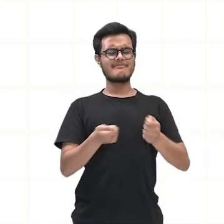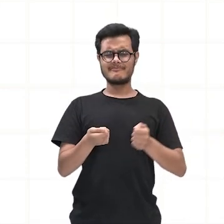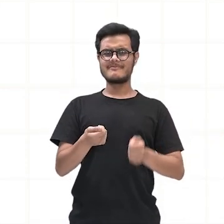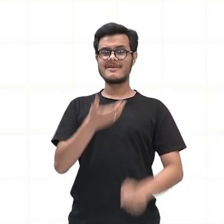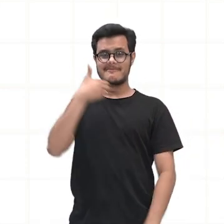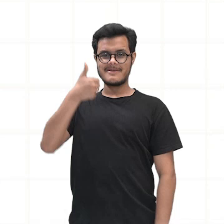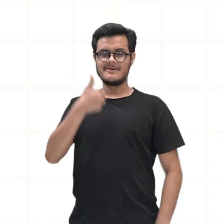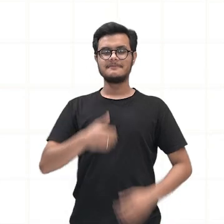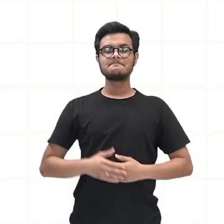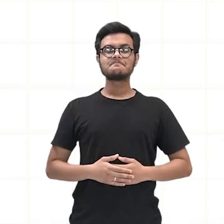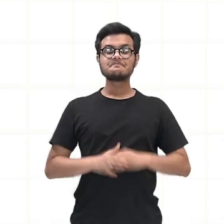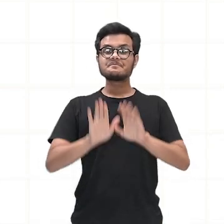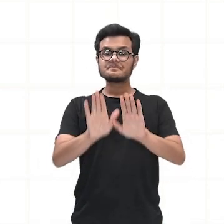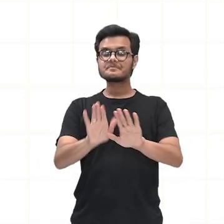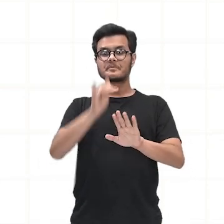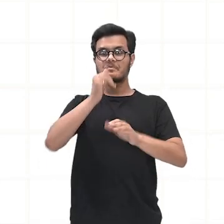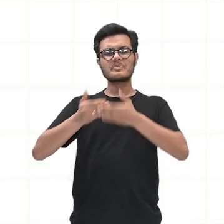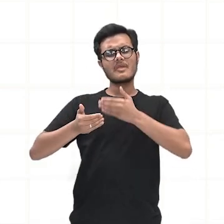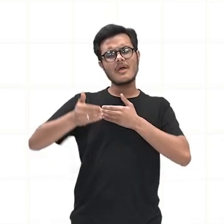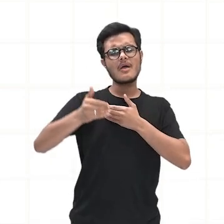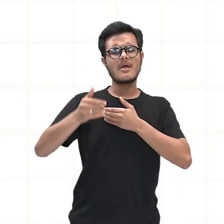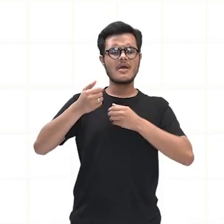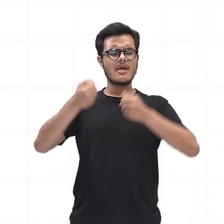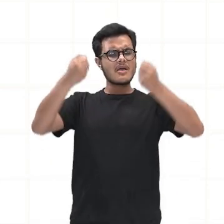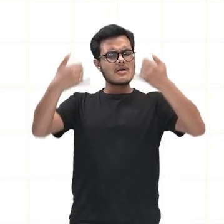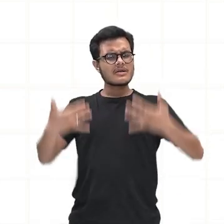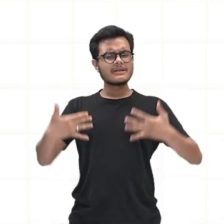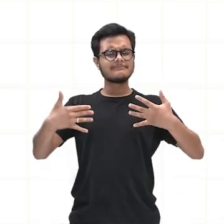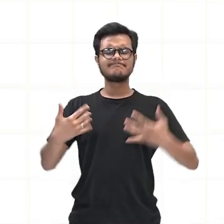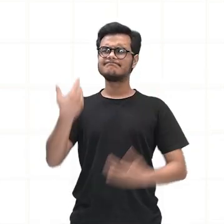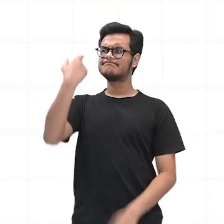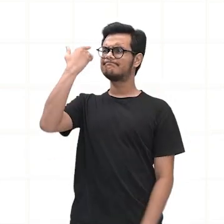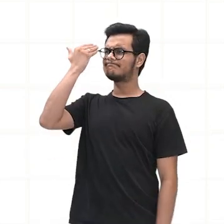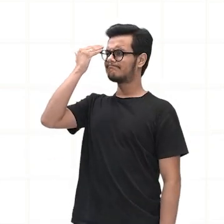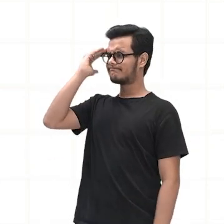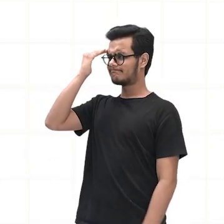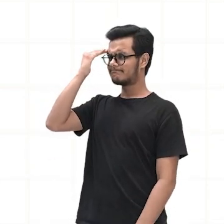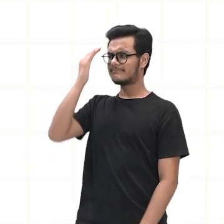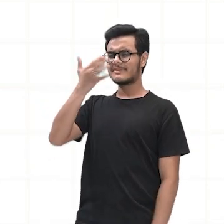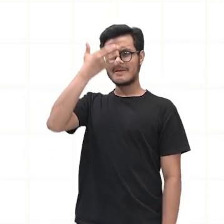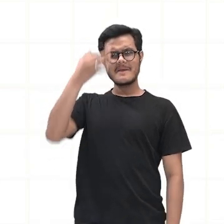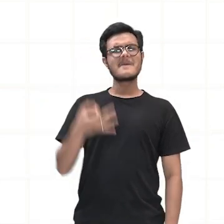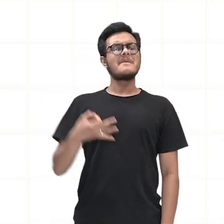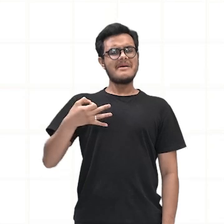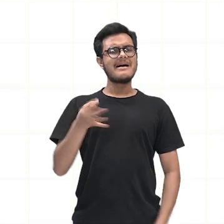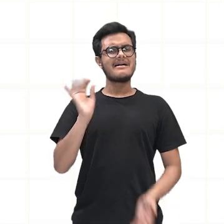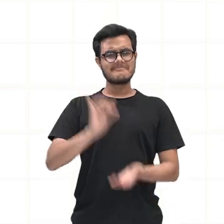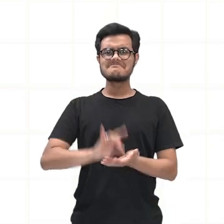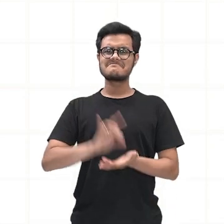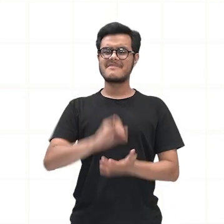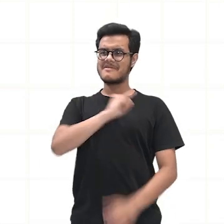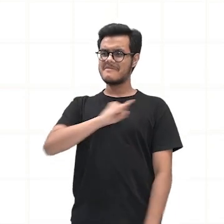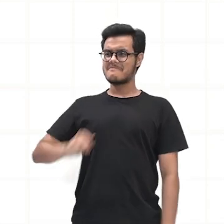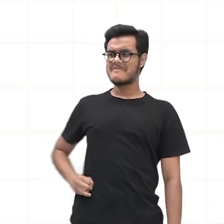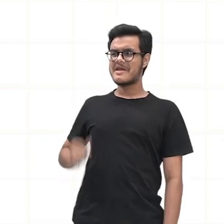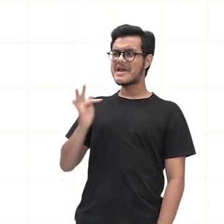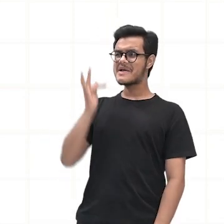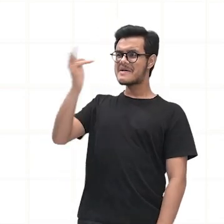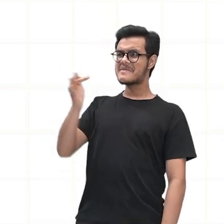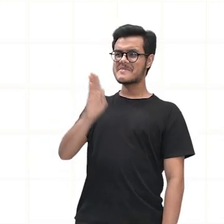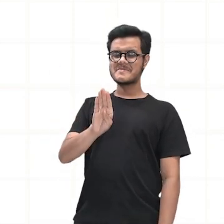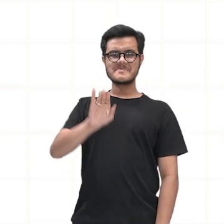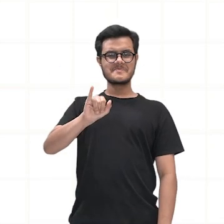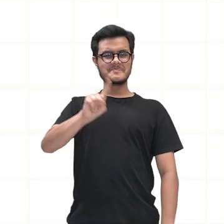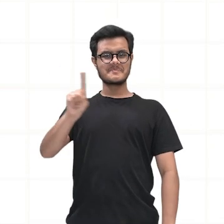administração. Aí a gente começa a ver a origem do que vai ser o Império Bizantino lá na frente.